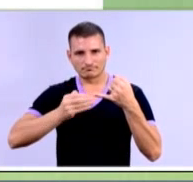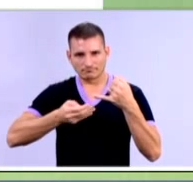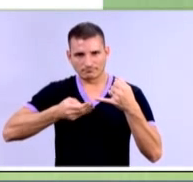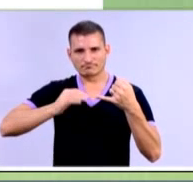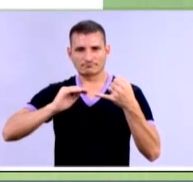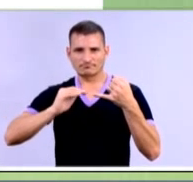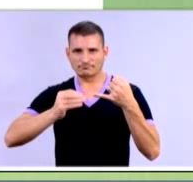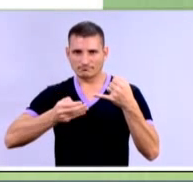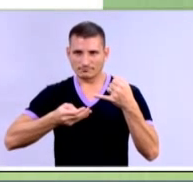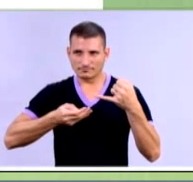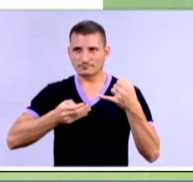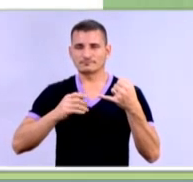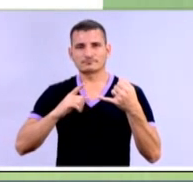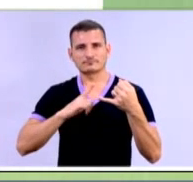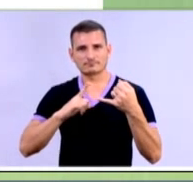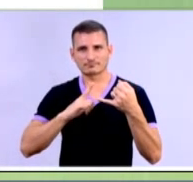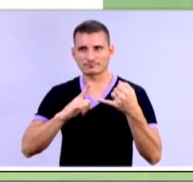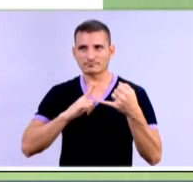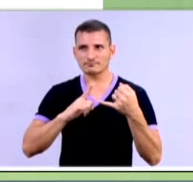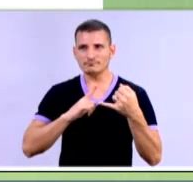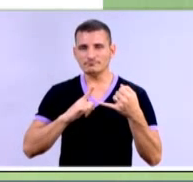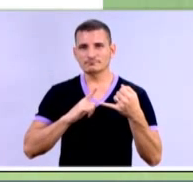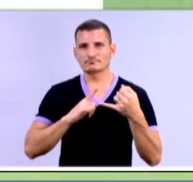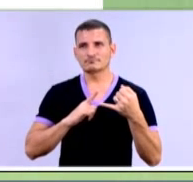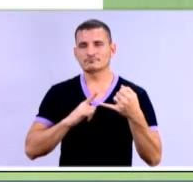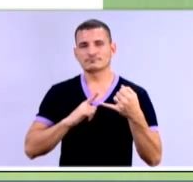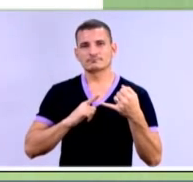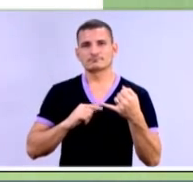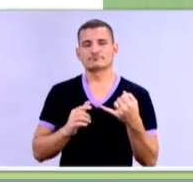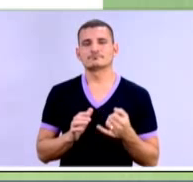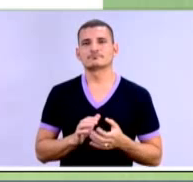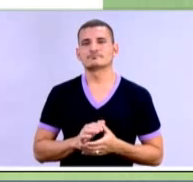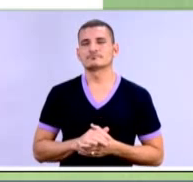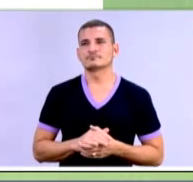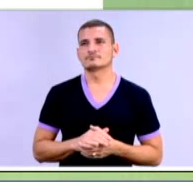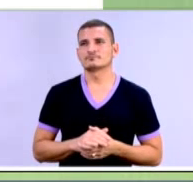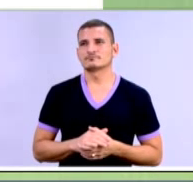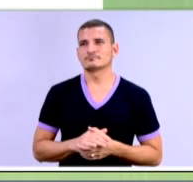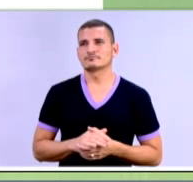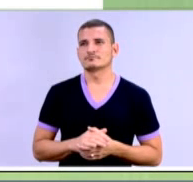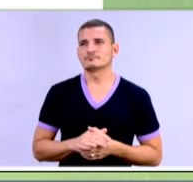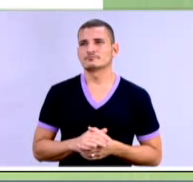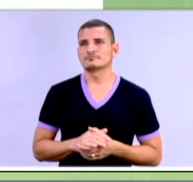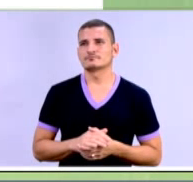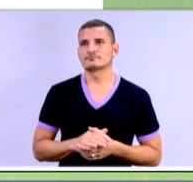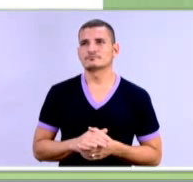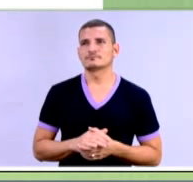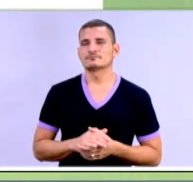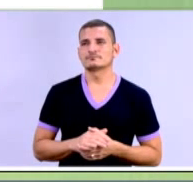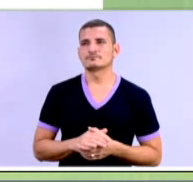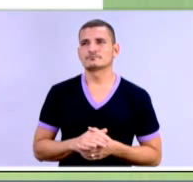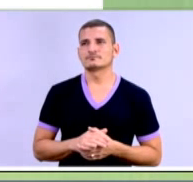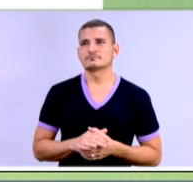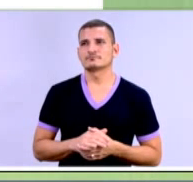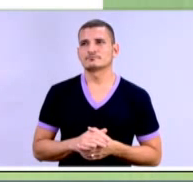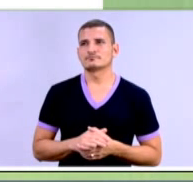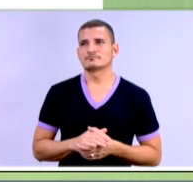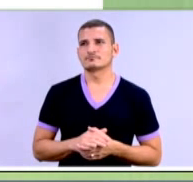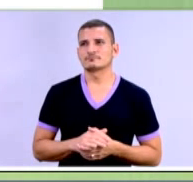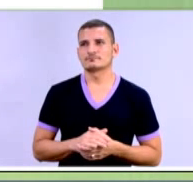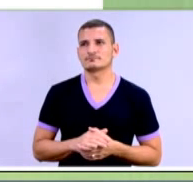de alumínio ou de cobre que envolve todos os pares. Entretanto, ele ainda